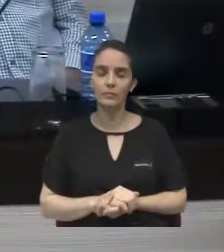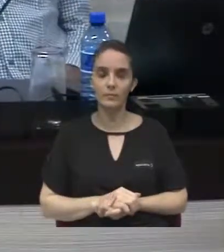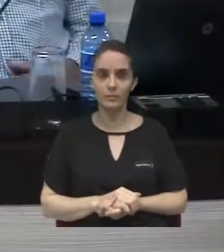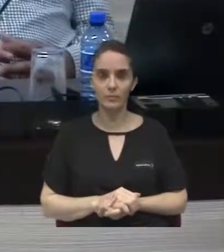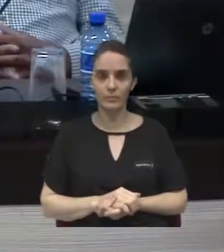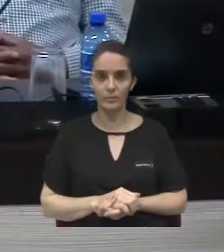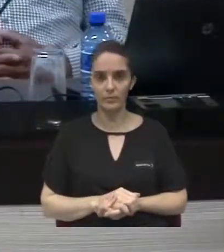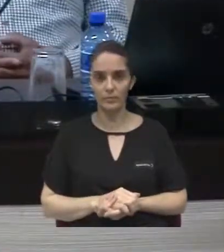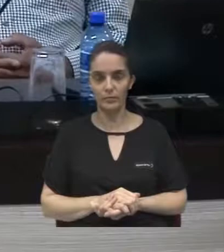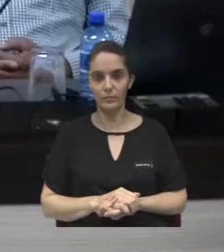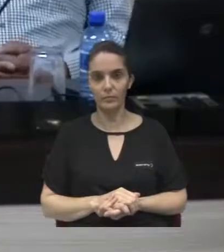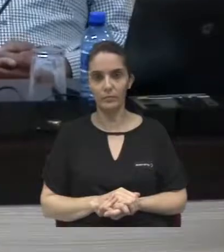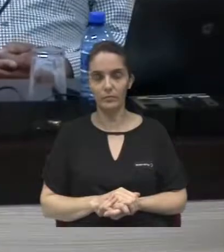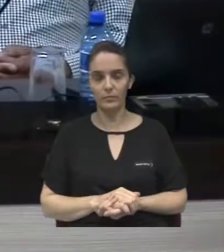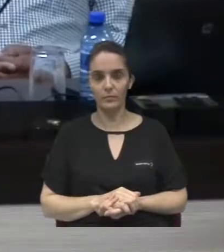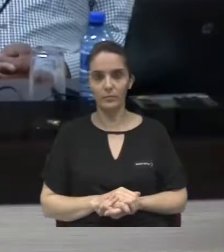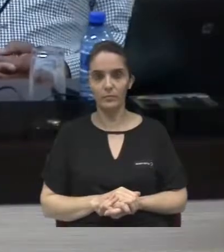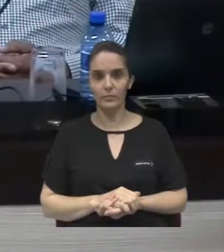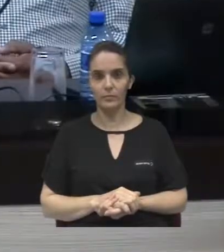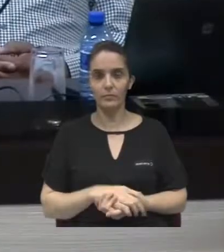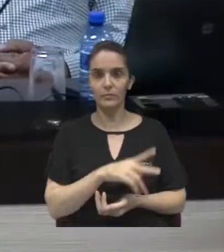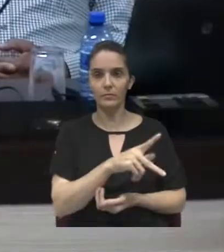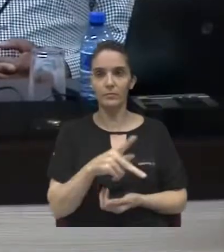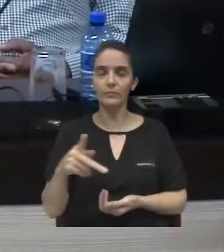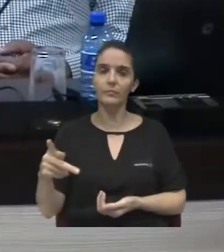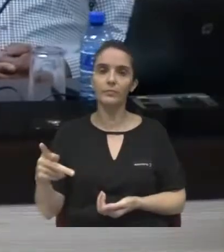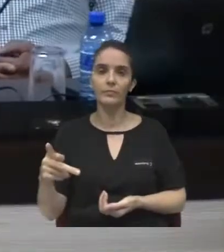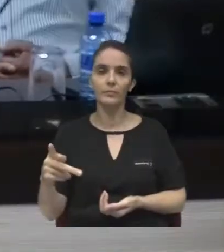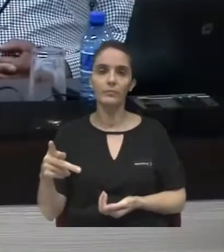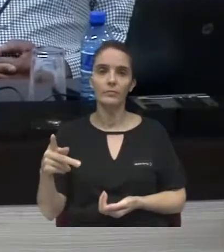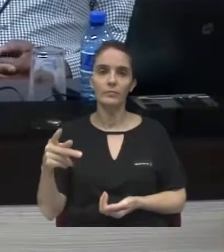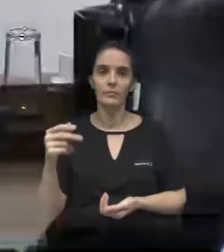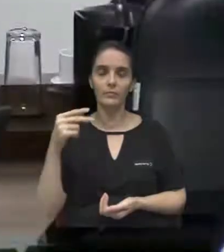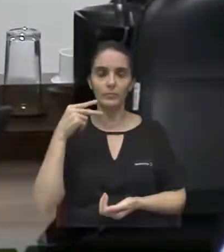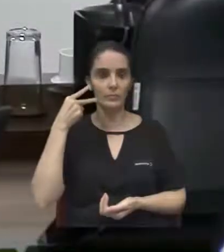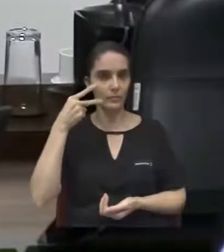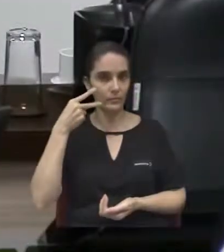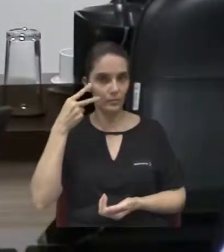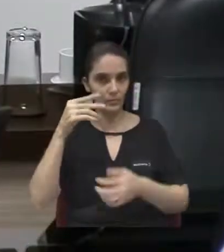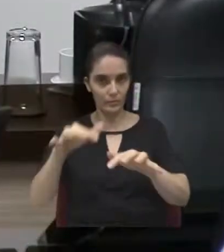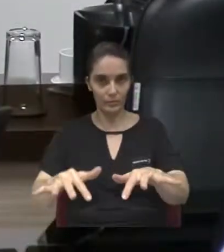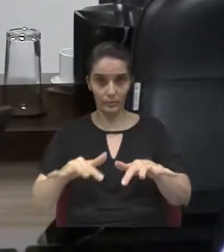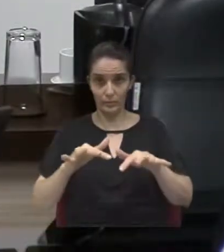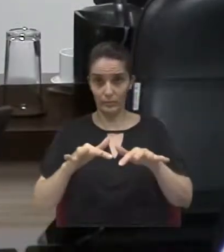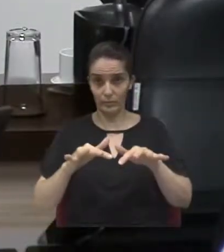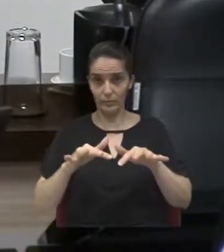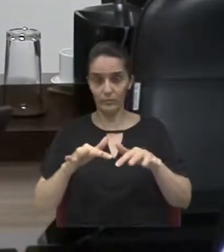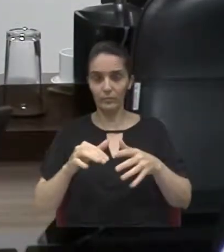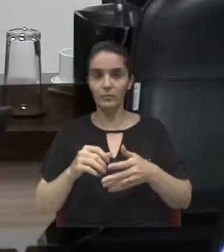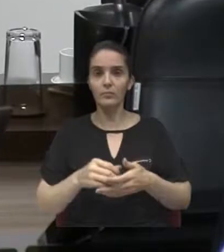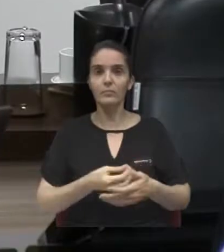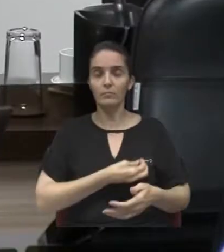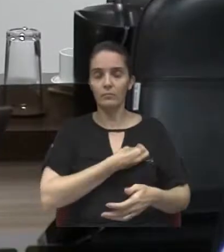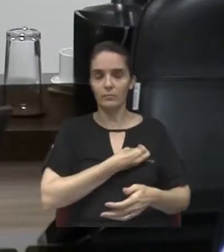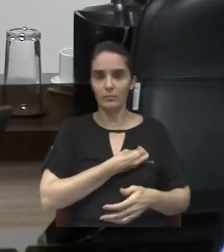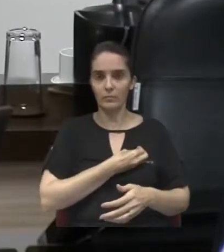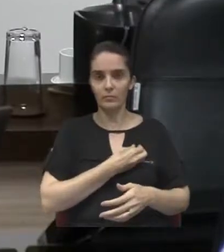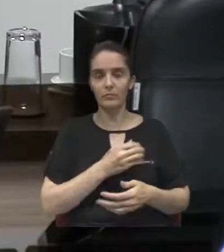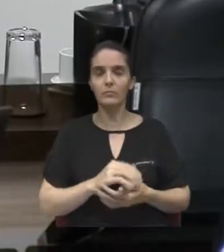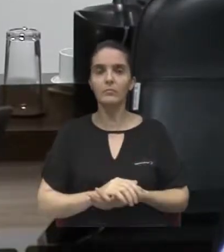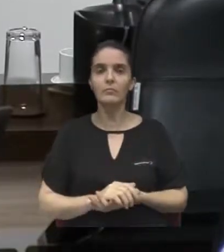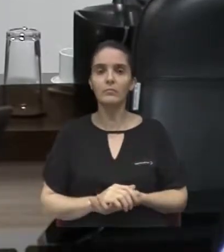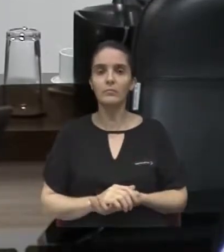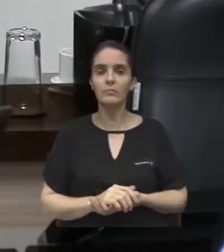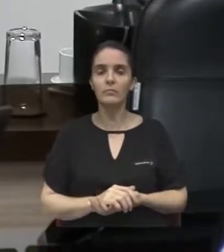Santa Luzia. Senhor presidente, nobres pares, público que nos acompanha, plateia aqui presente,